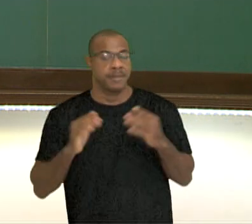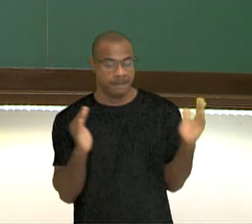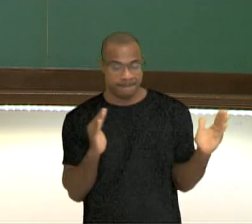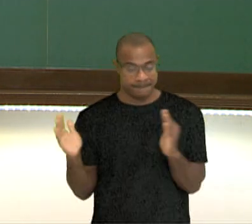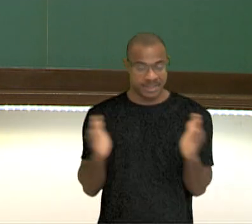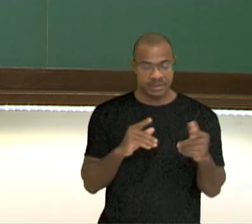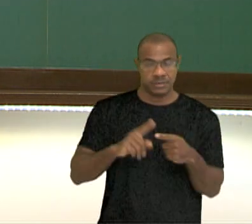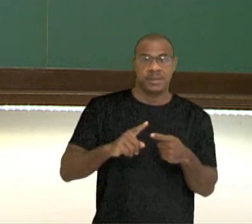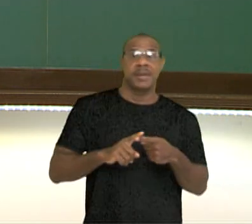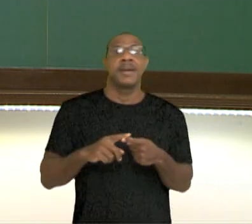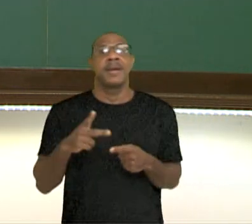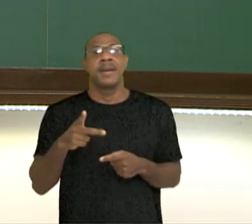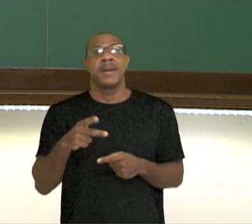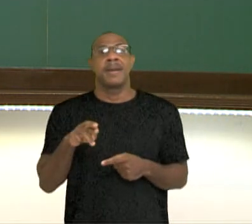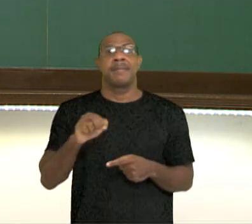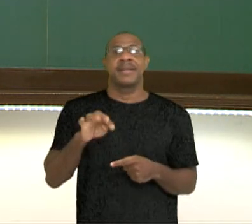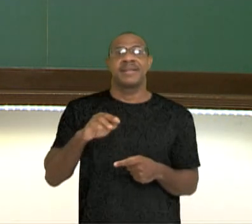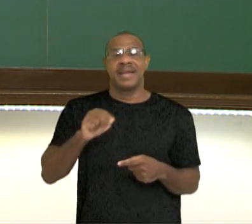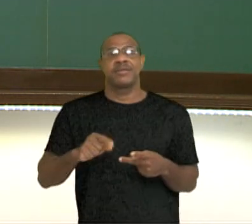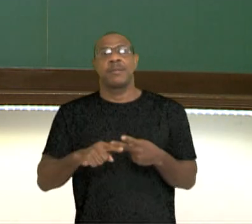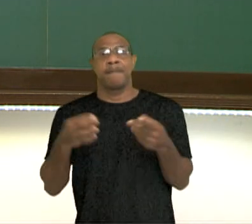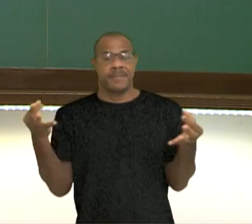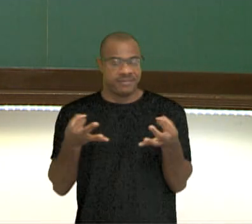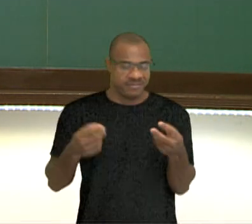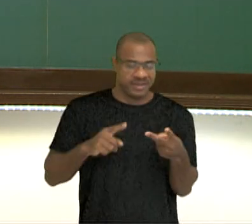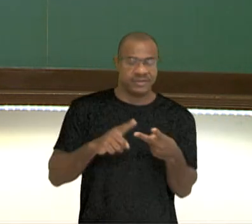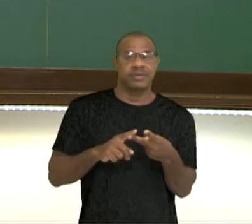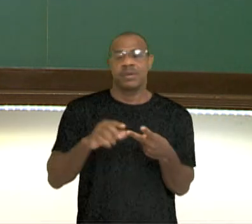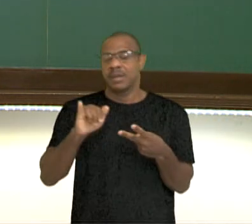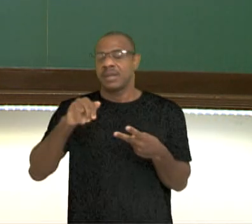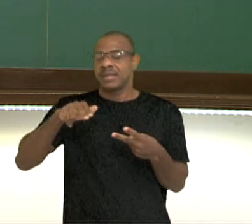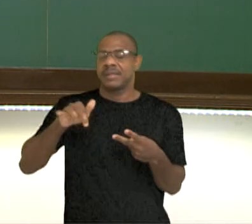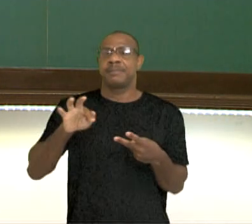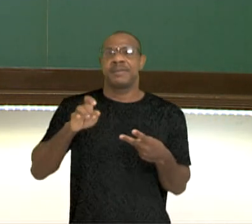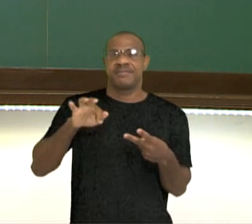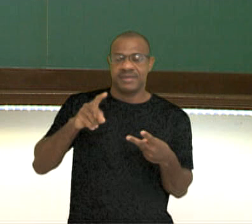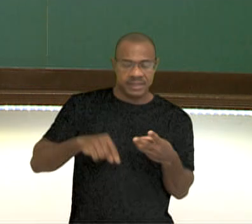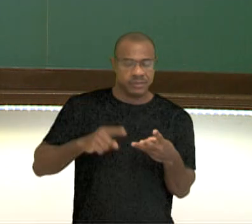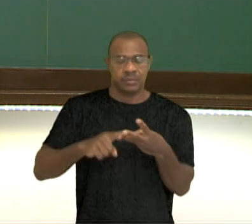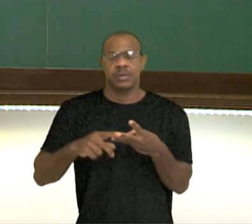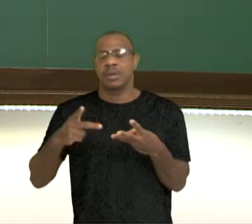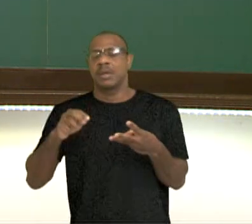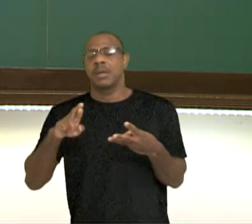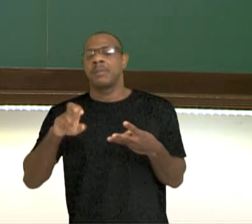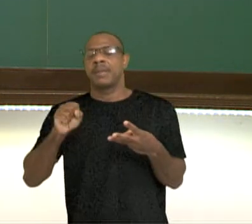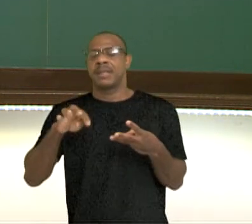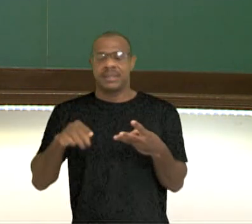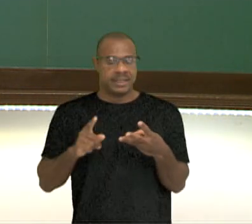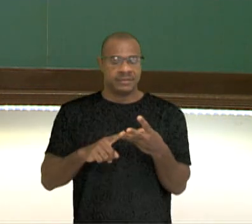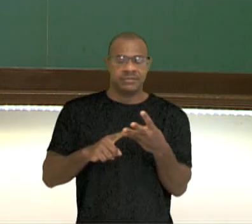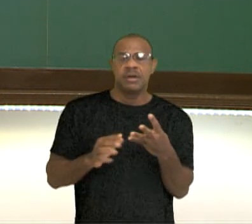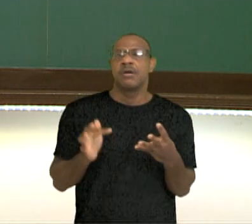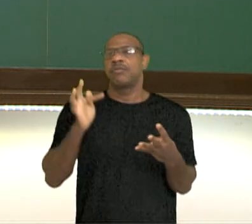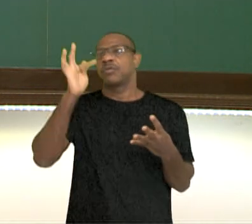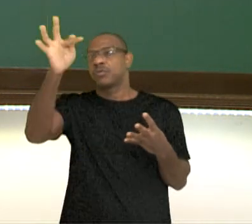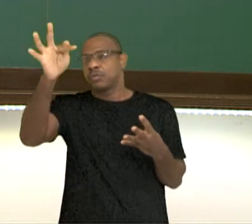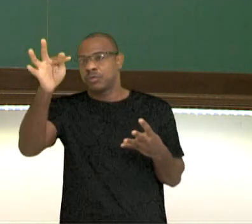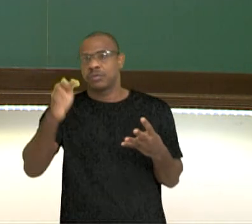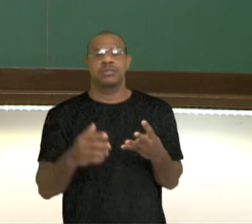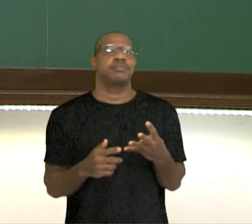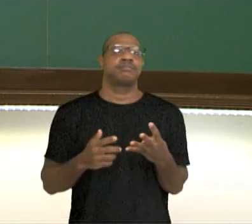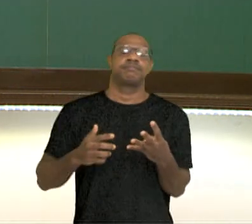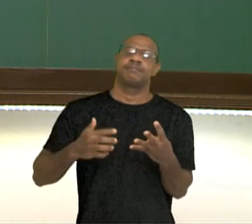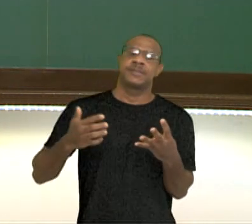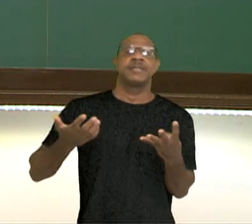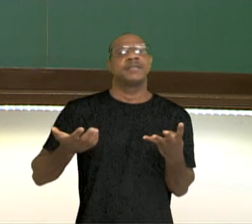pretérito imperfeito, pretérito mais que perfeito, presente, futuro do presente e futuro do